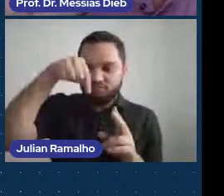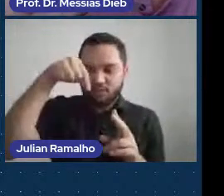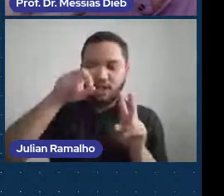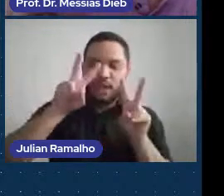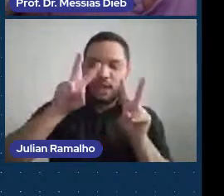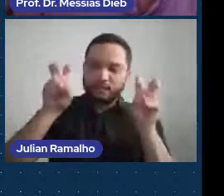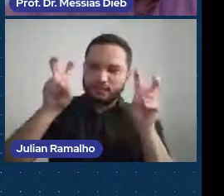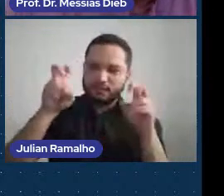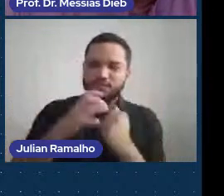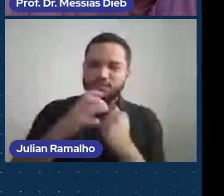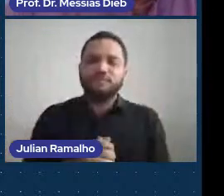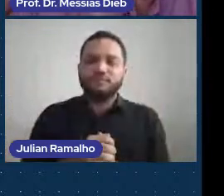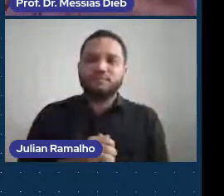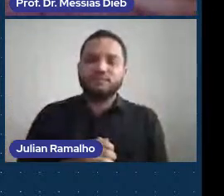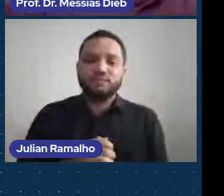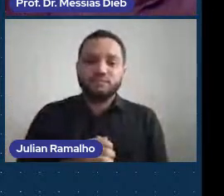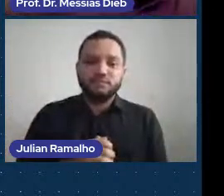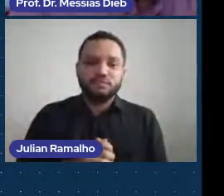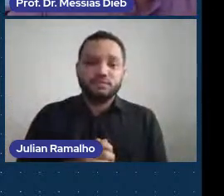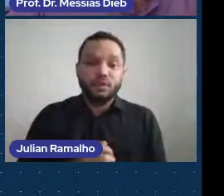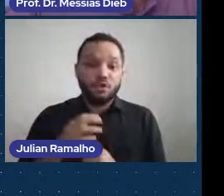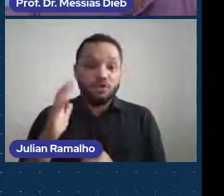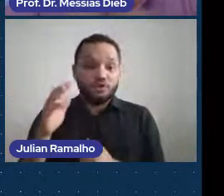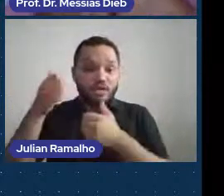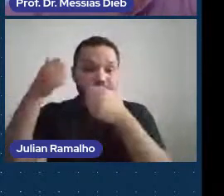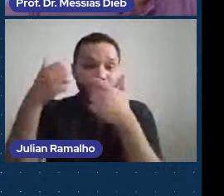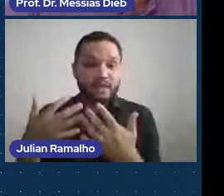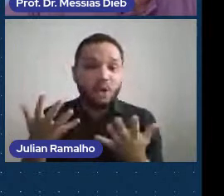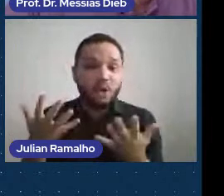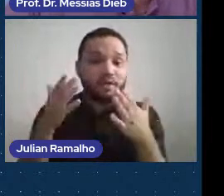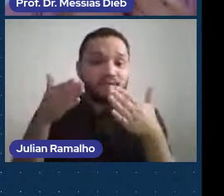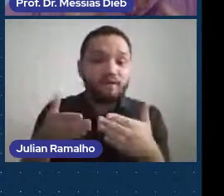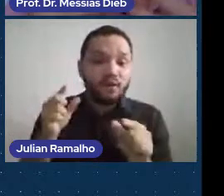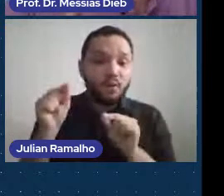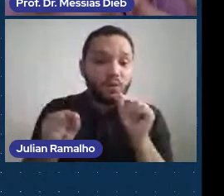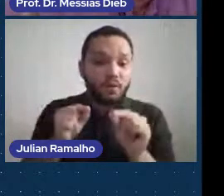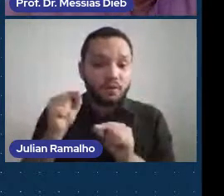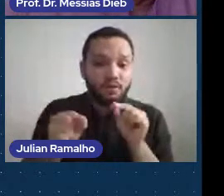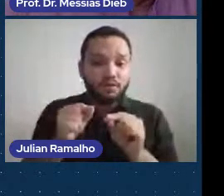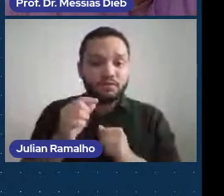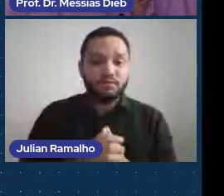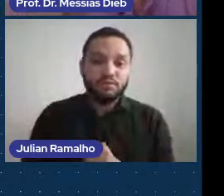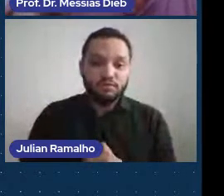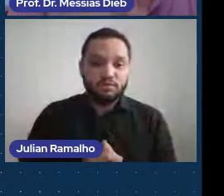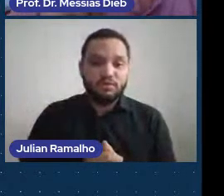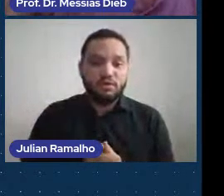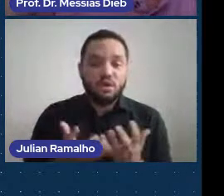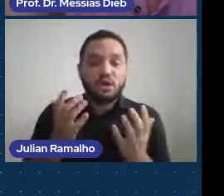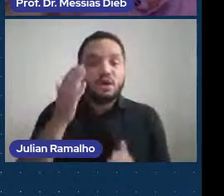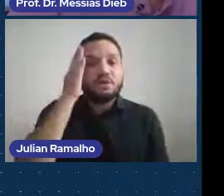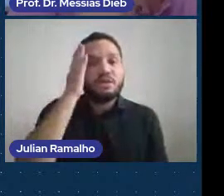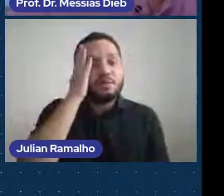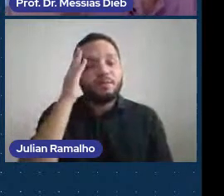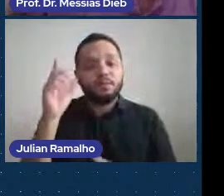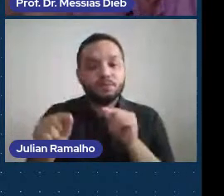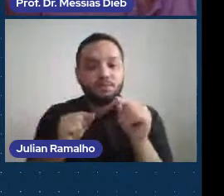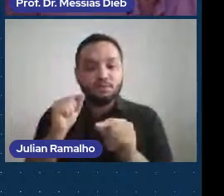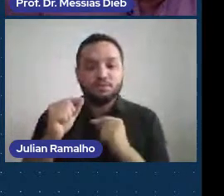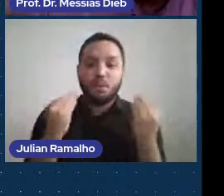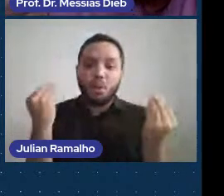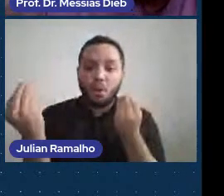quando eu digo o que é que eu quero focar, eu imediatamente estou dizendo o que é que eu quero saber. Então, é como os